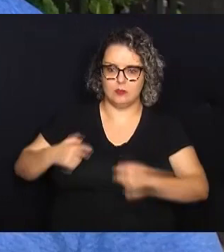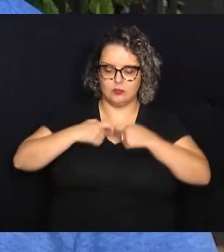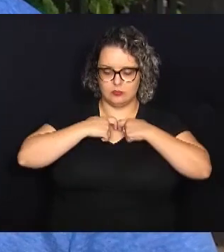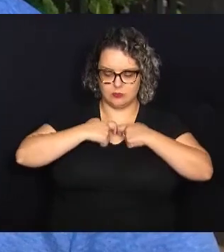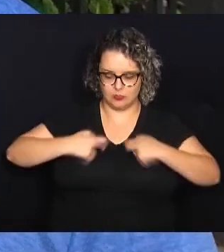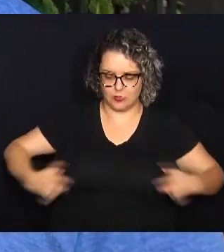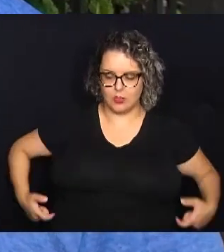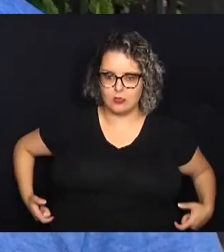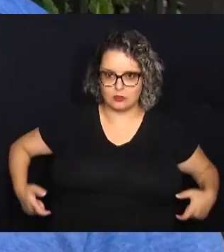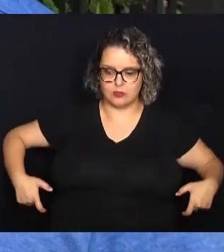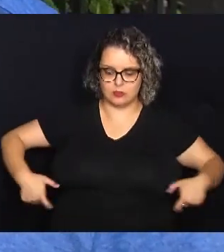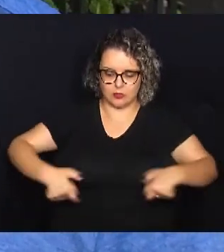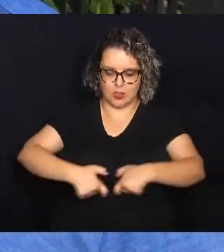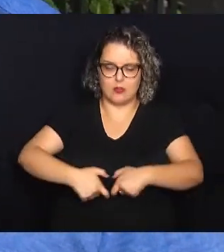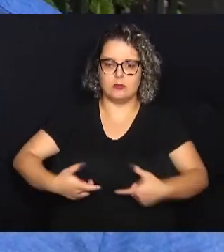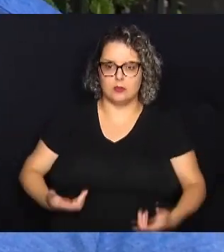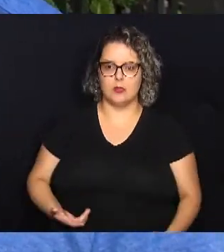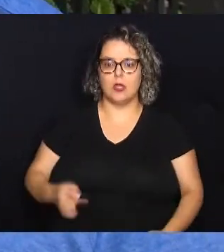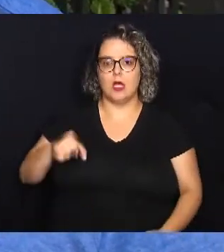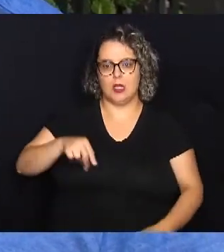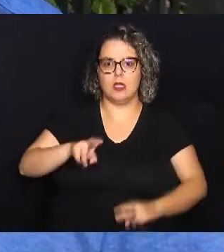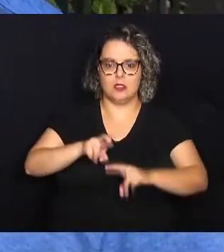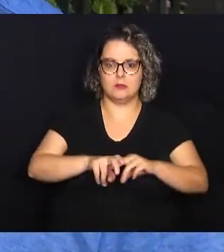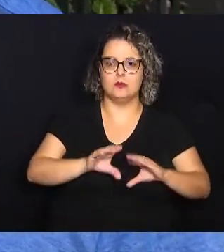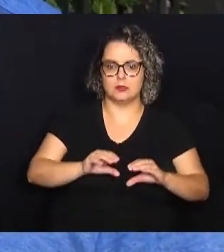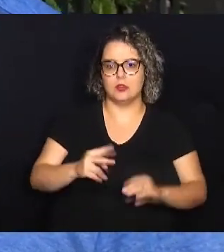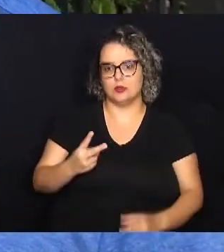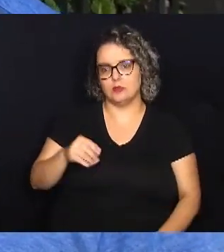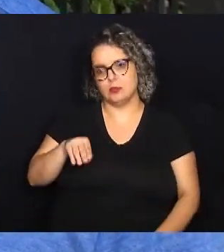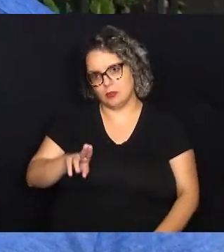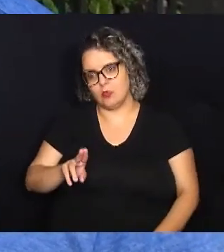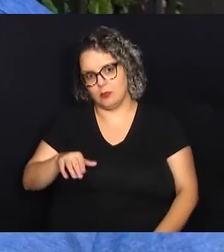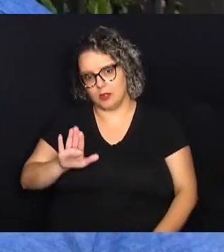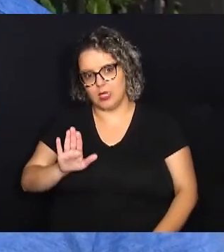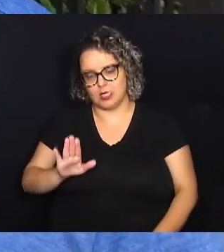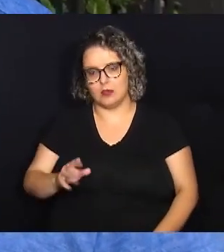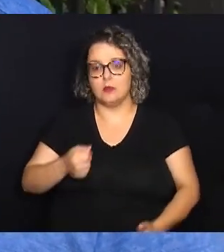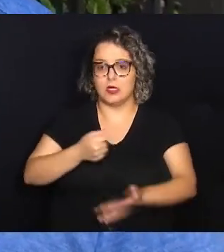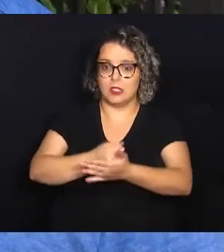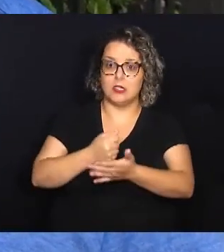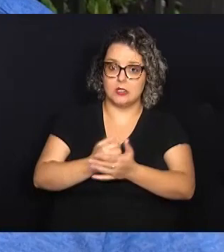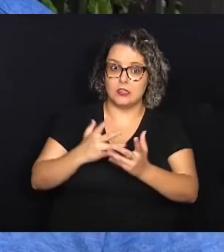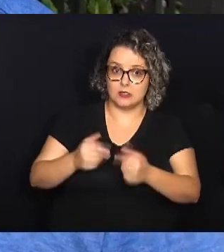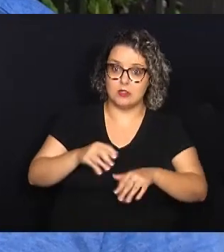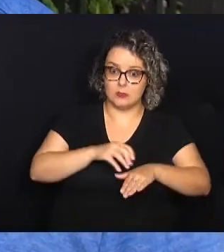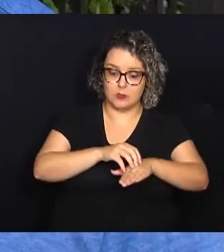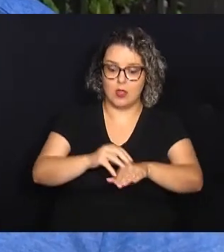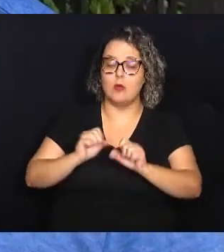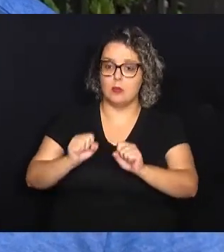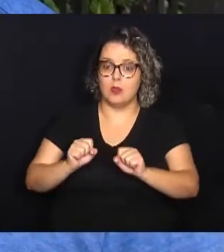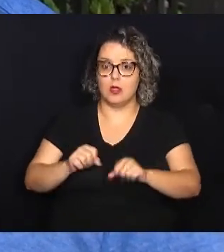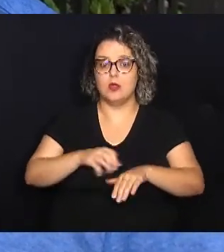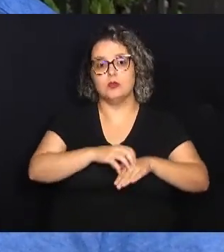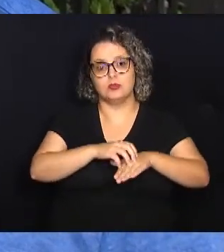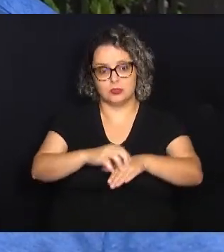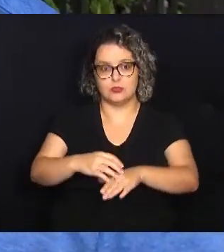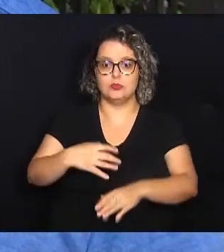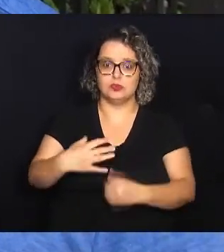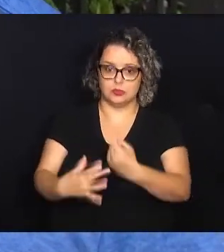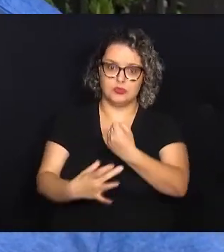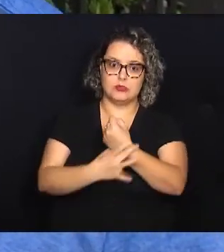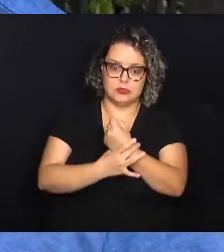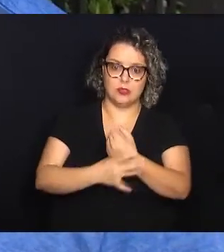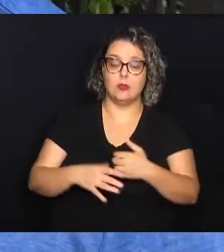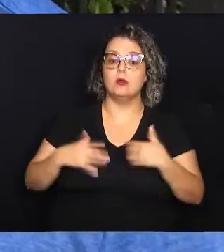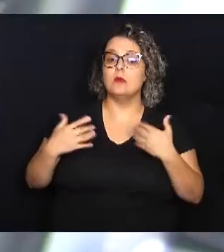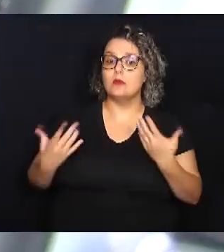pontas ou duas pontas inclusive em casa a gente tem duas cadeirinhas ou mais para garantir que toda vez que ele vai entrar no carro ele possa se locomover